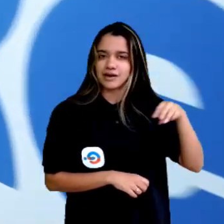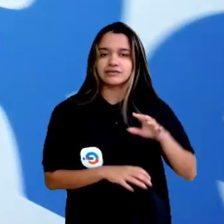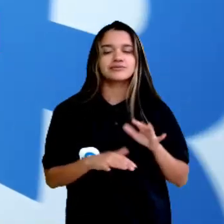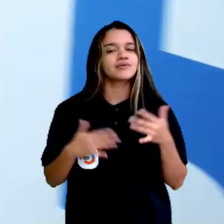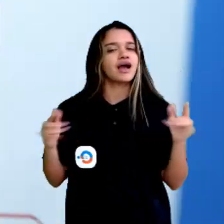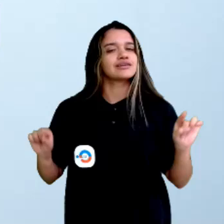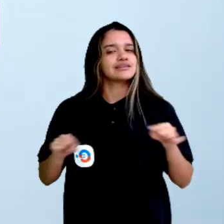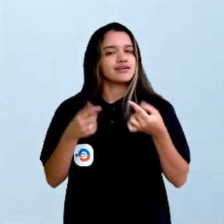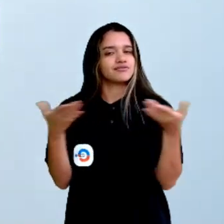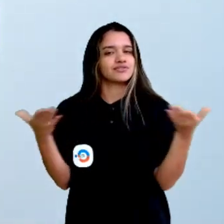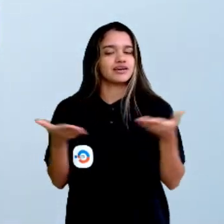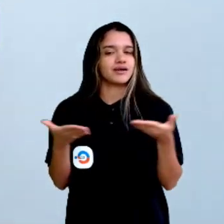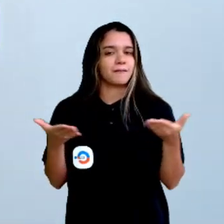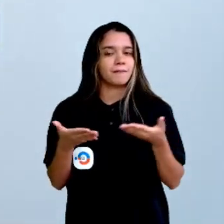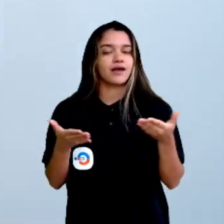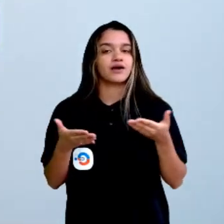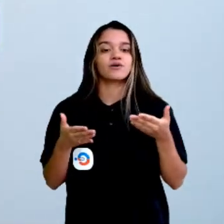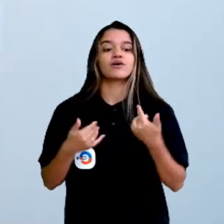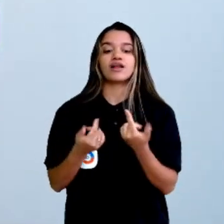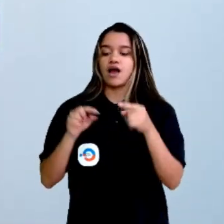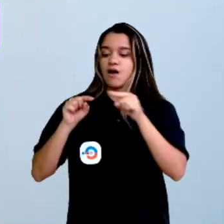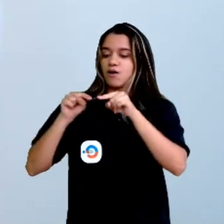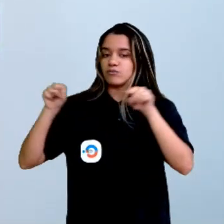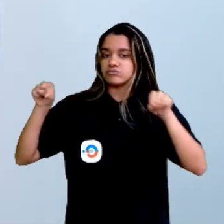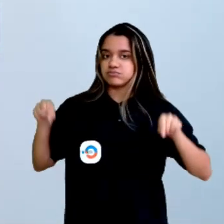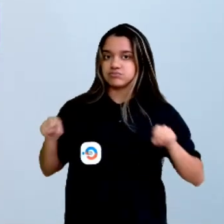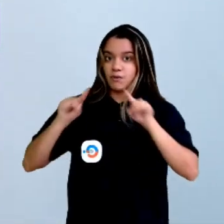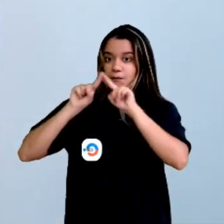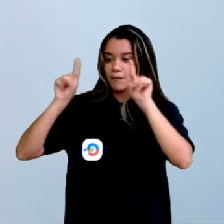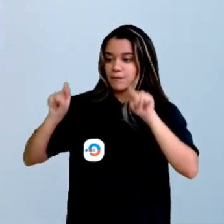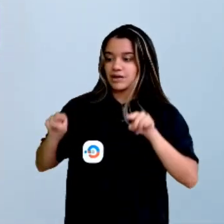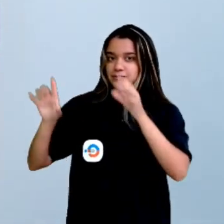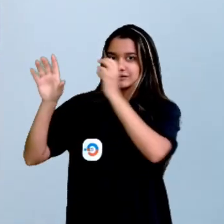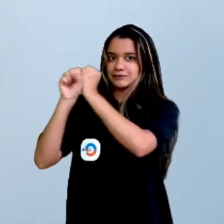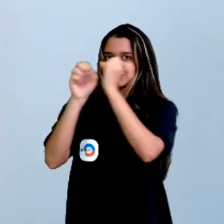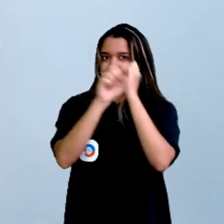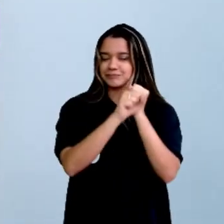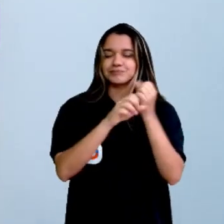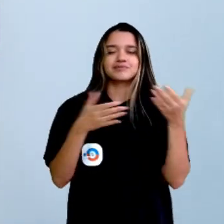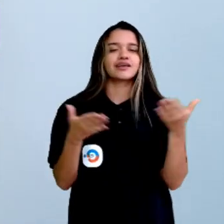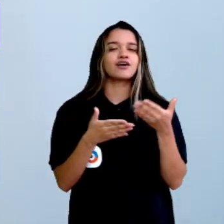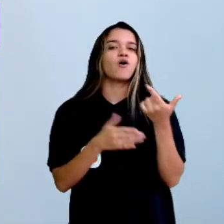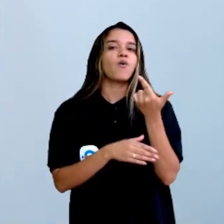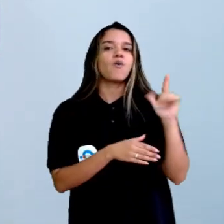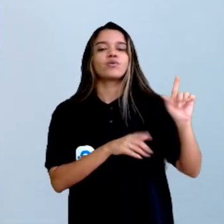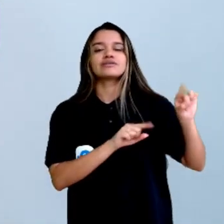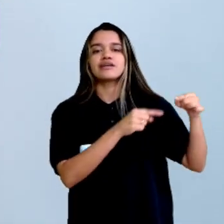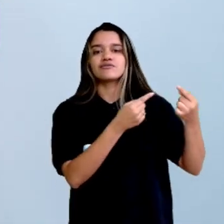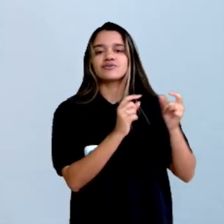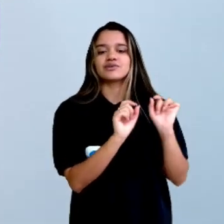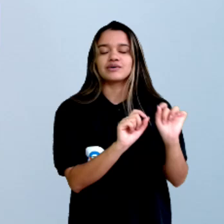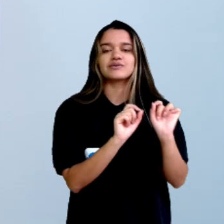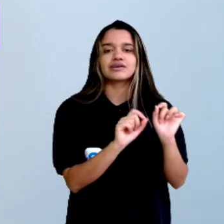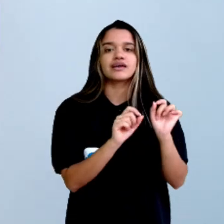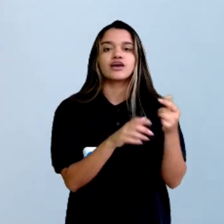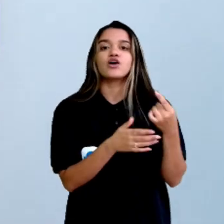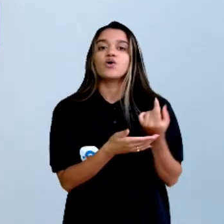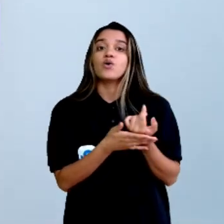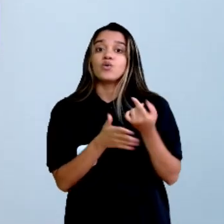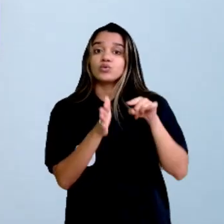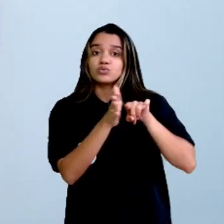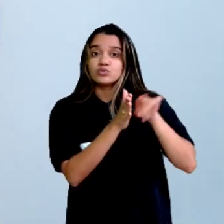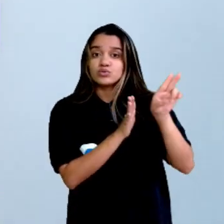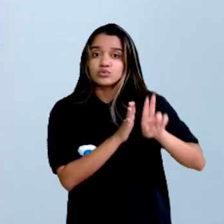desafio agora a determinar o perímetro da tua casa. O outro desafio é usar o Google Maps para determinar a medida do contorno